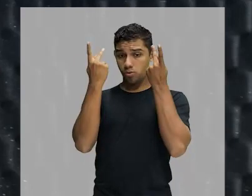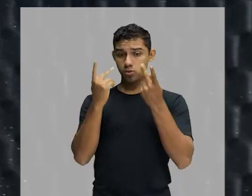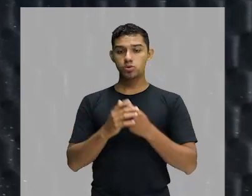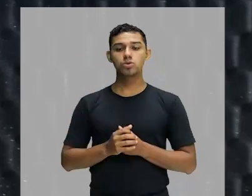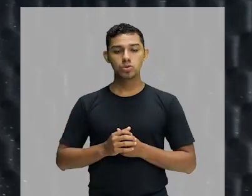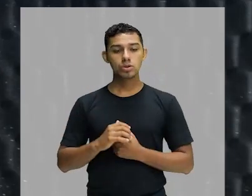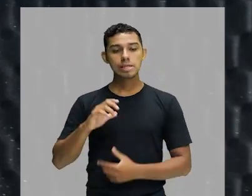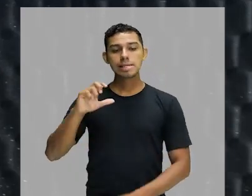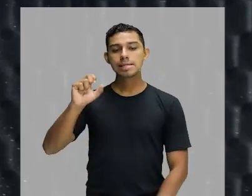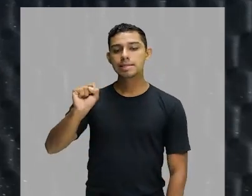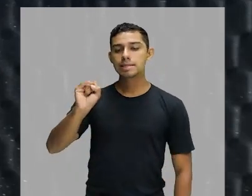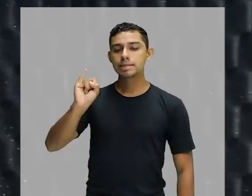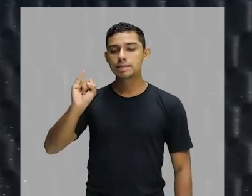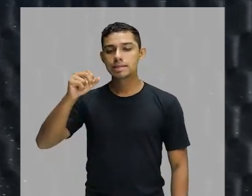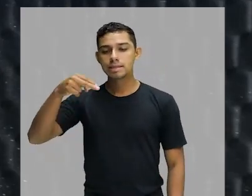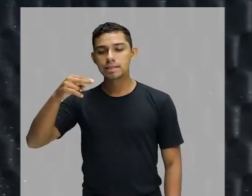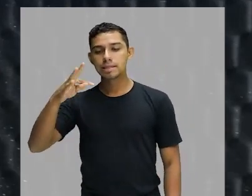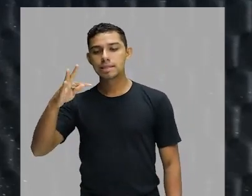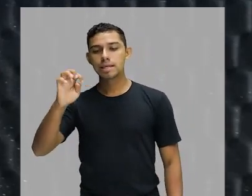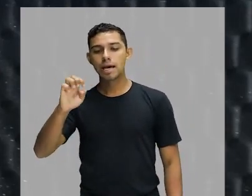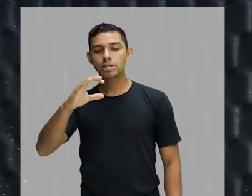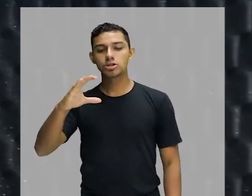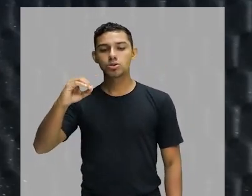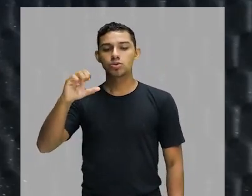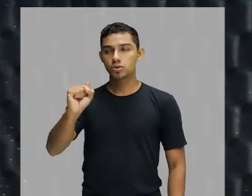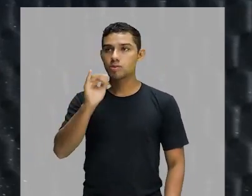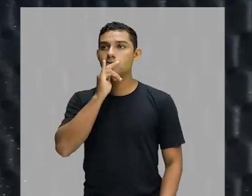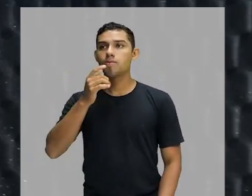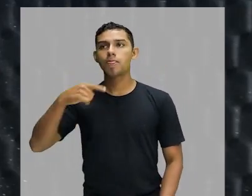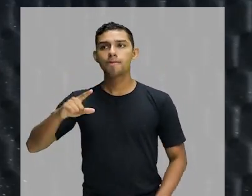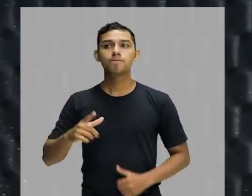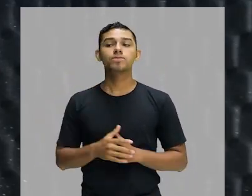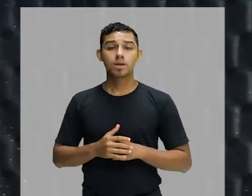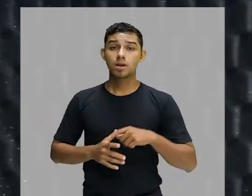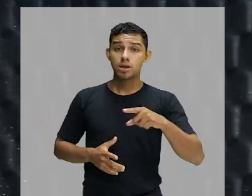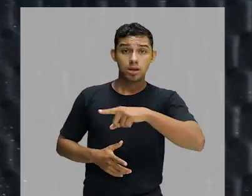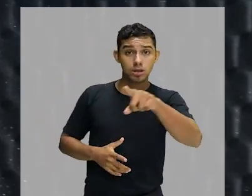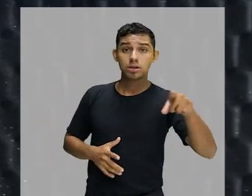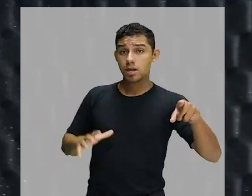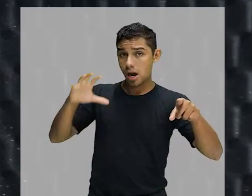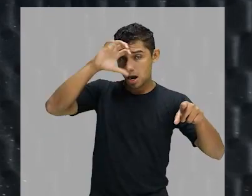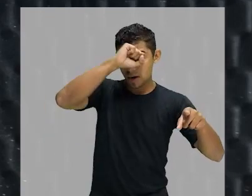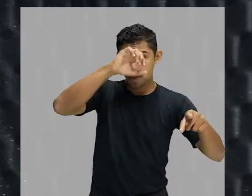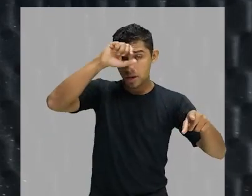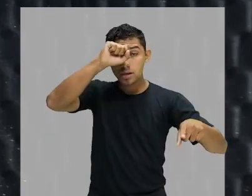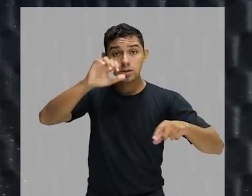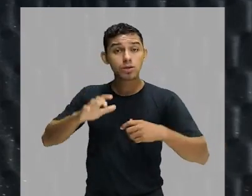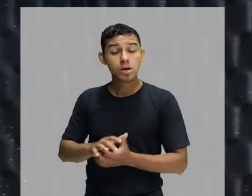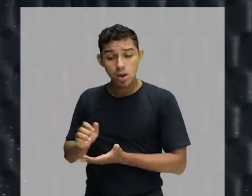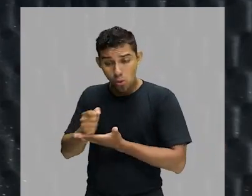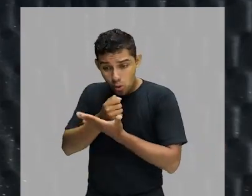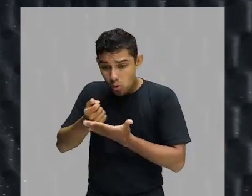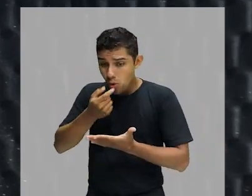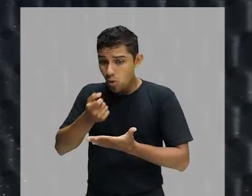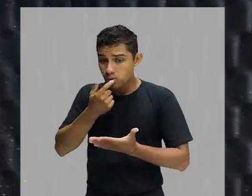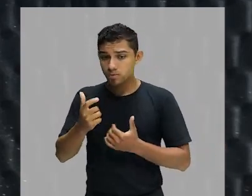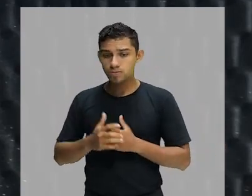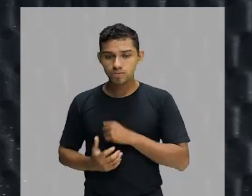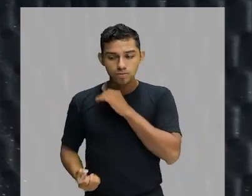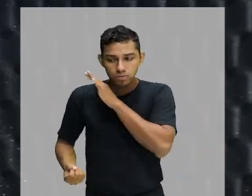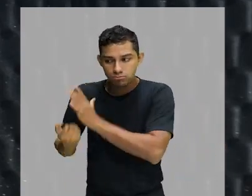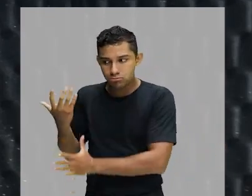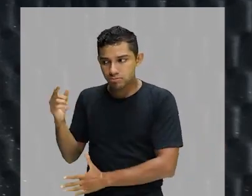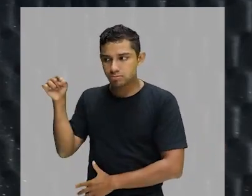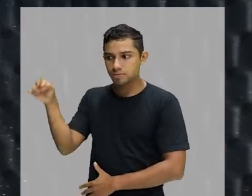sintético, na aula de drogas lícitas e drogas ilícitas, vocês aprenderam que uma droga sintética é aquela que é produzida